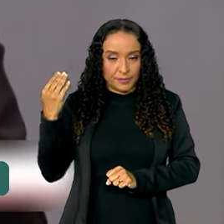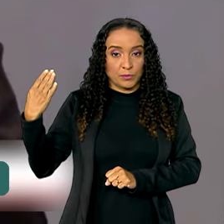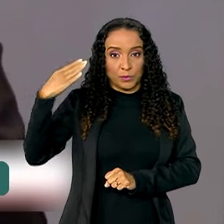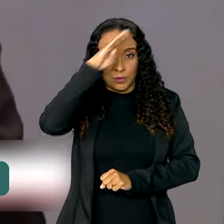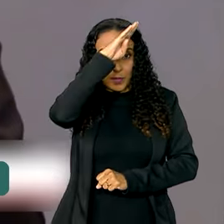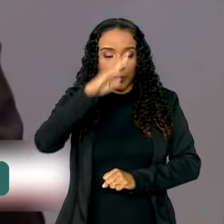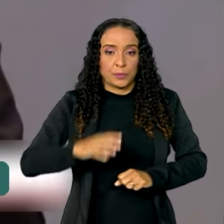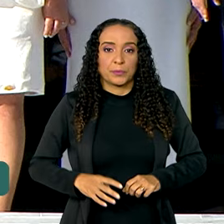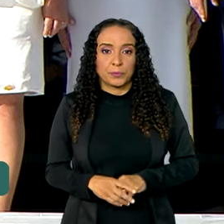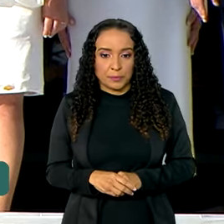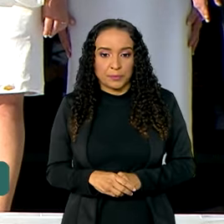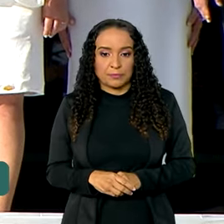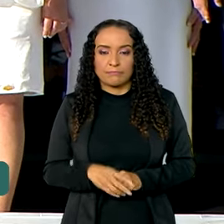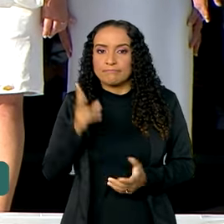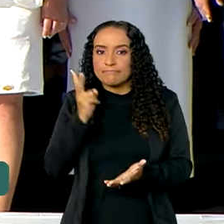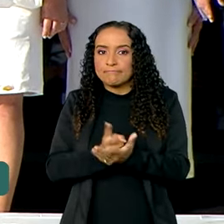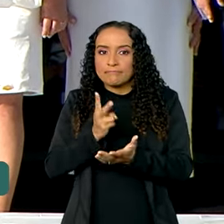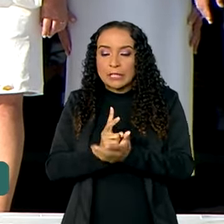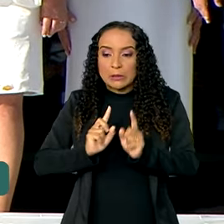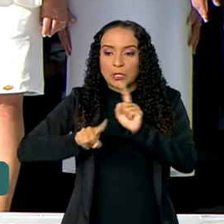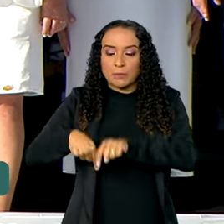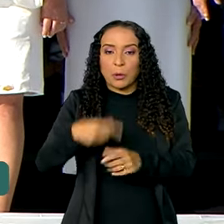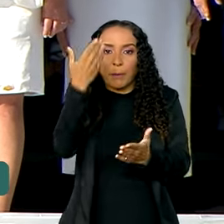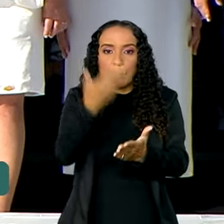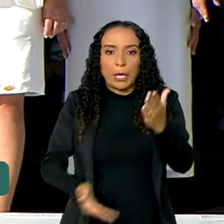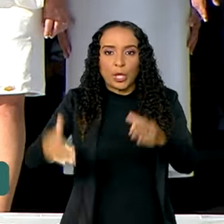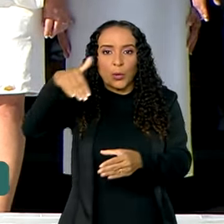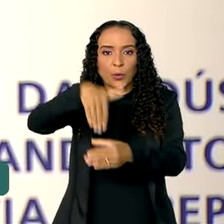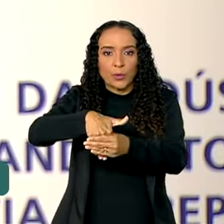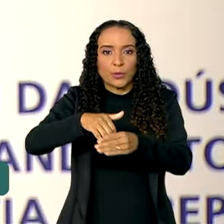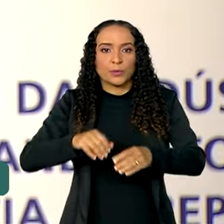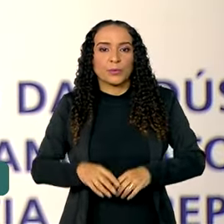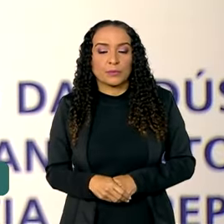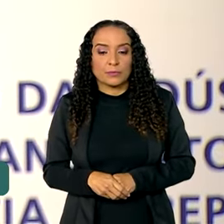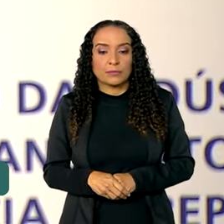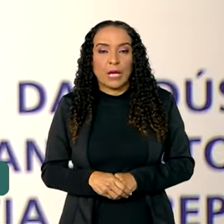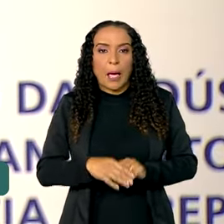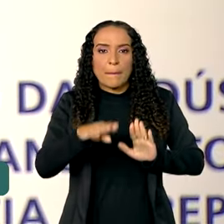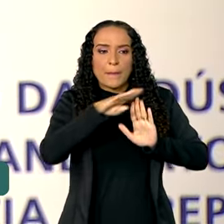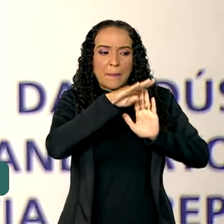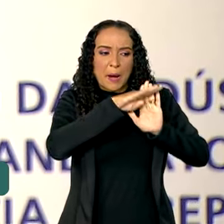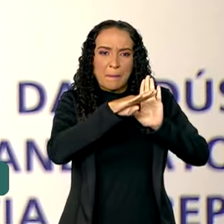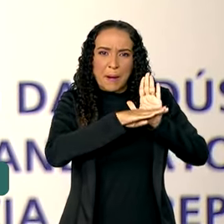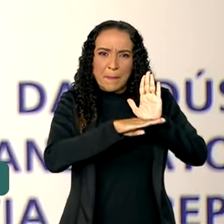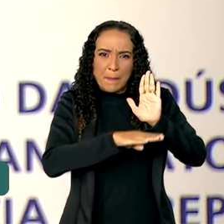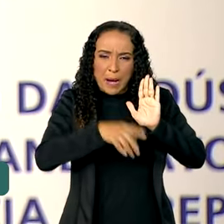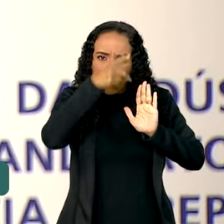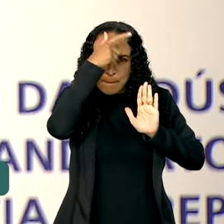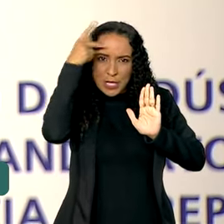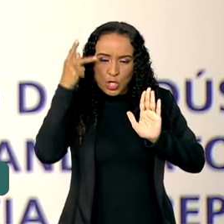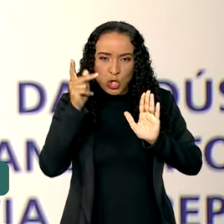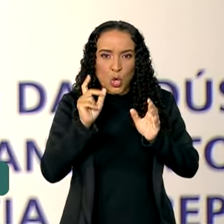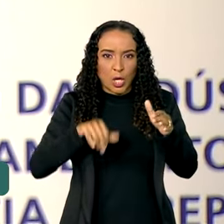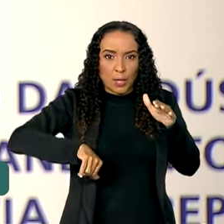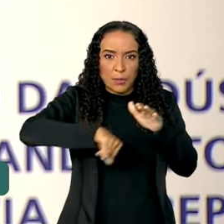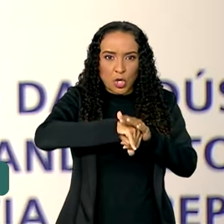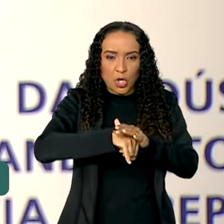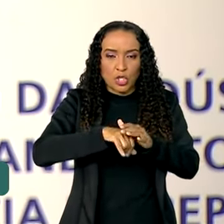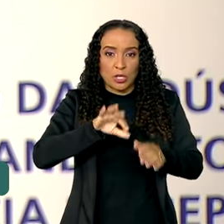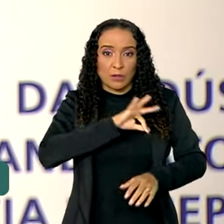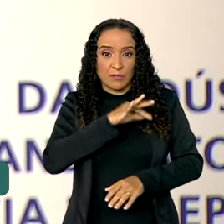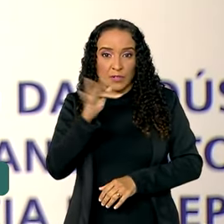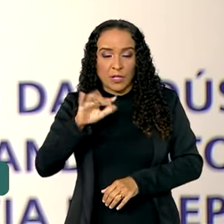Jair Bolsonaro, mesmo após a derrota nas urnas. A lista de indiciados no relatório final da PF